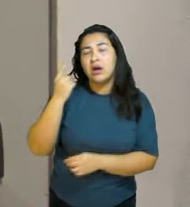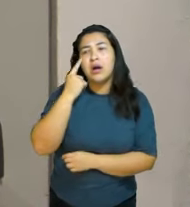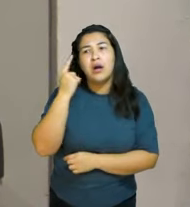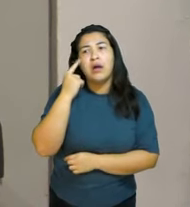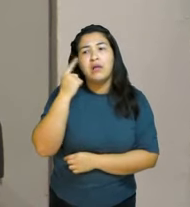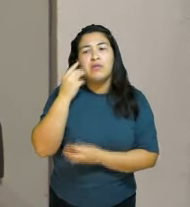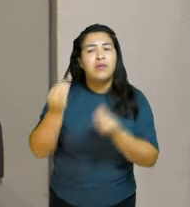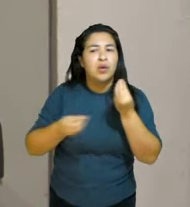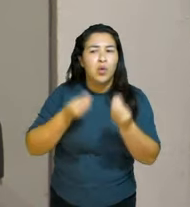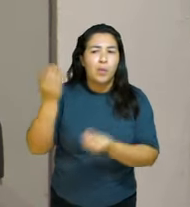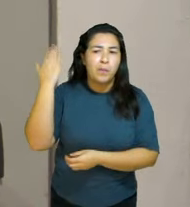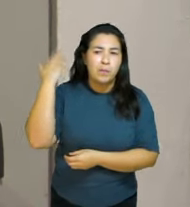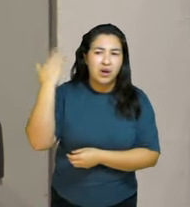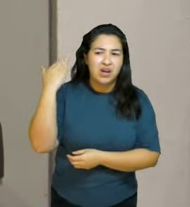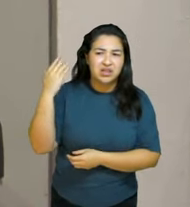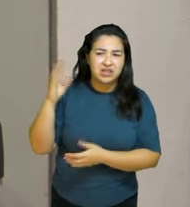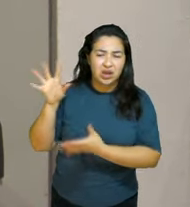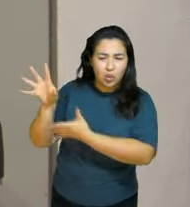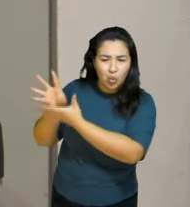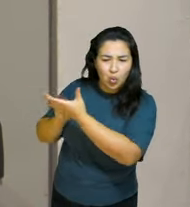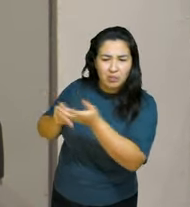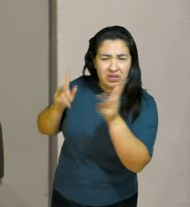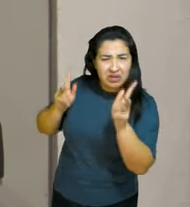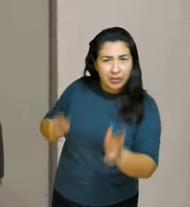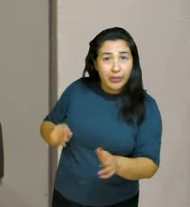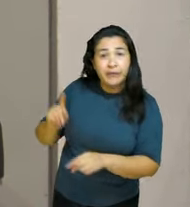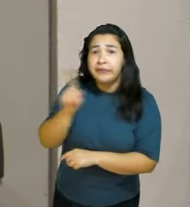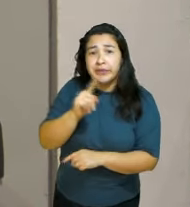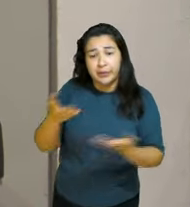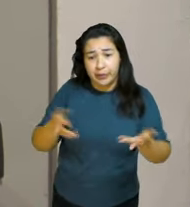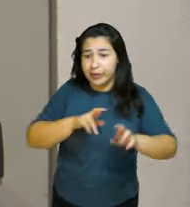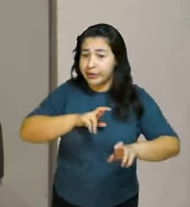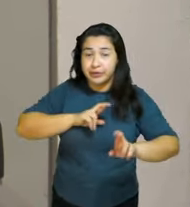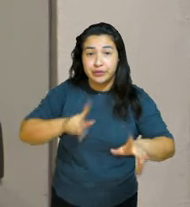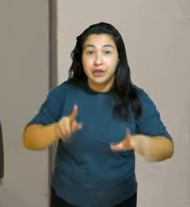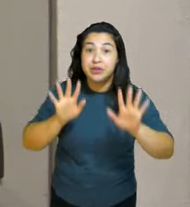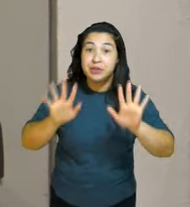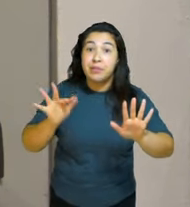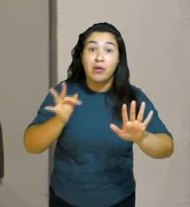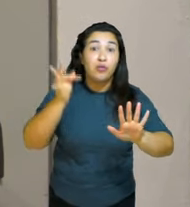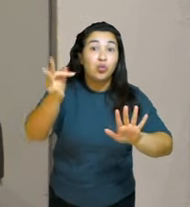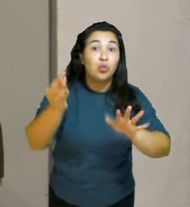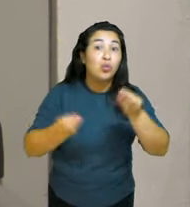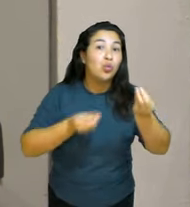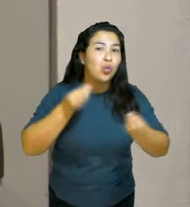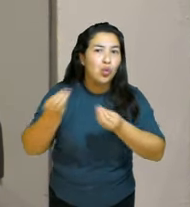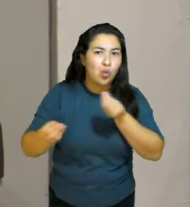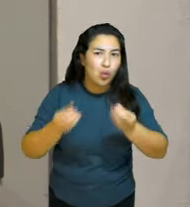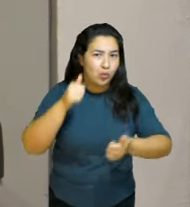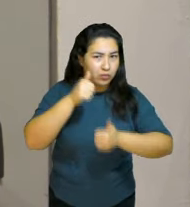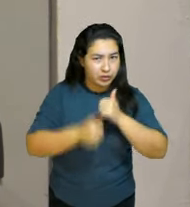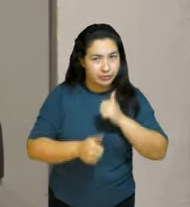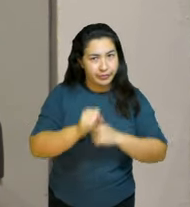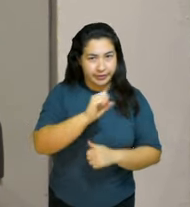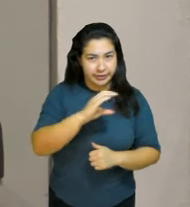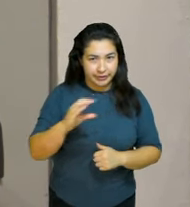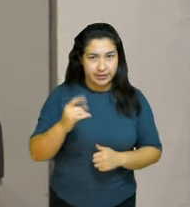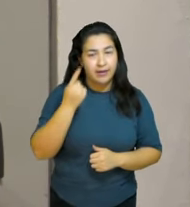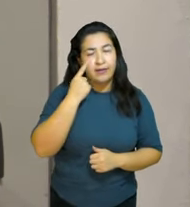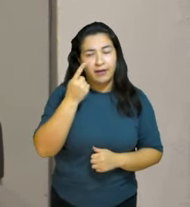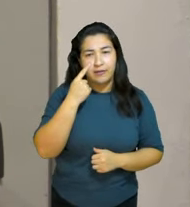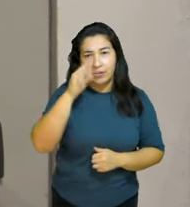do passado, mas a gente possa ter um encaminhamento de presente, principalmente de futuro, para o esporte de Santa Catarina. Principalmente,